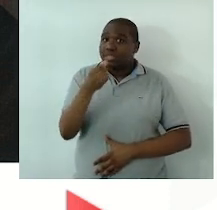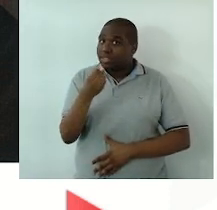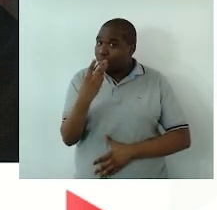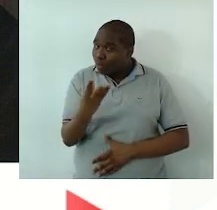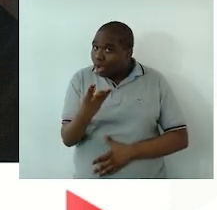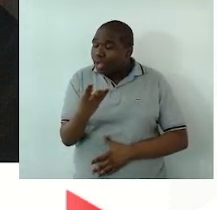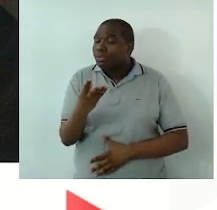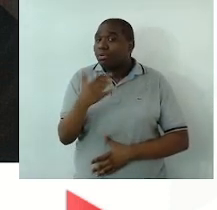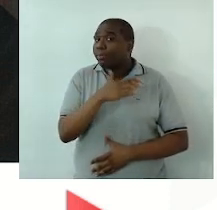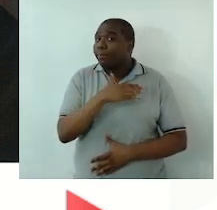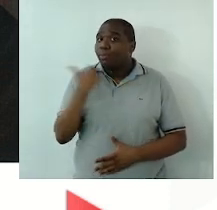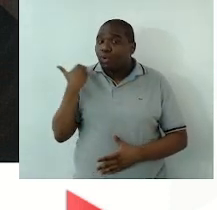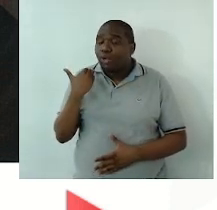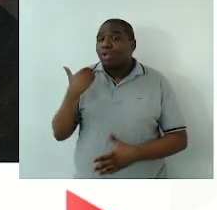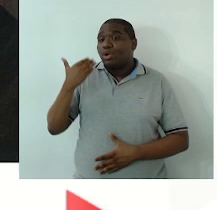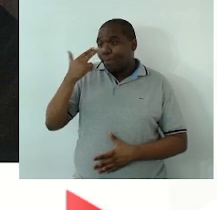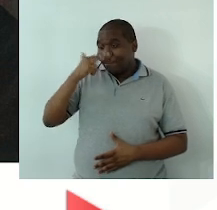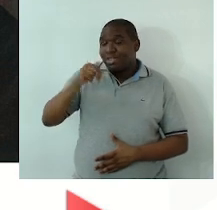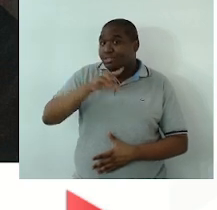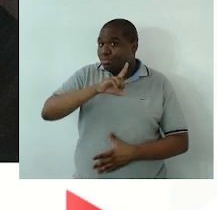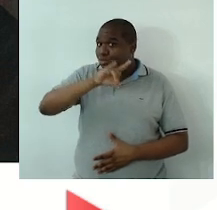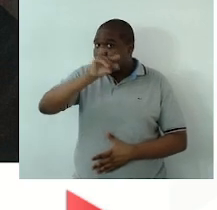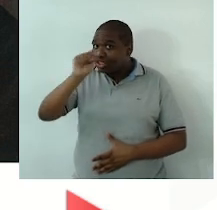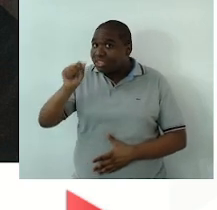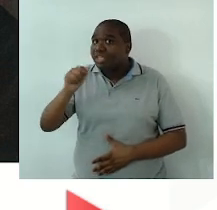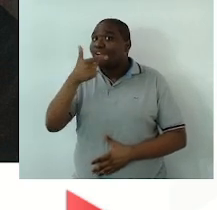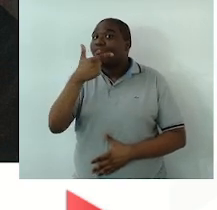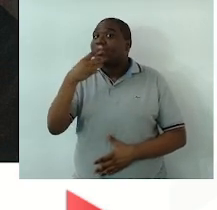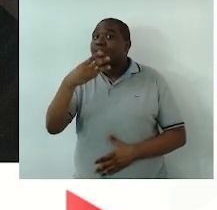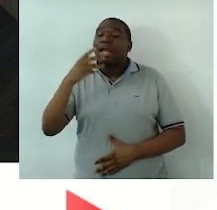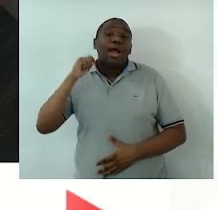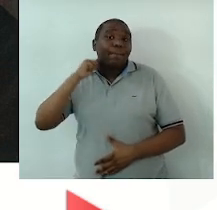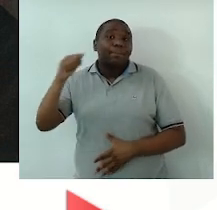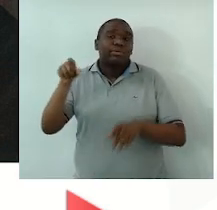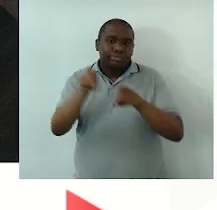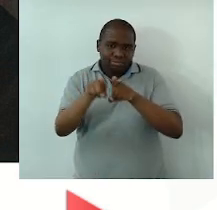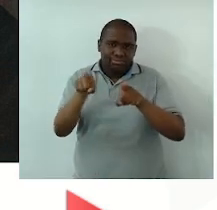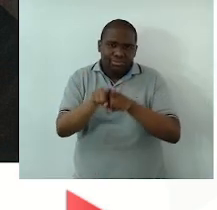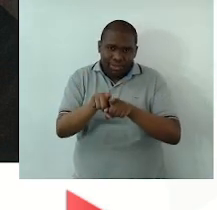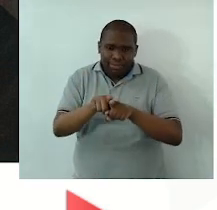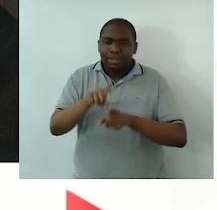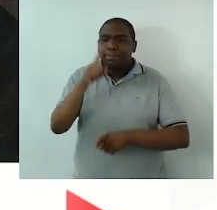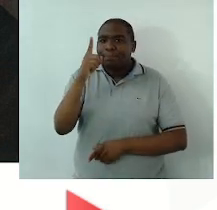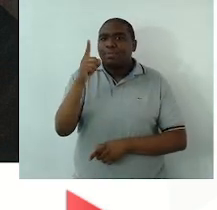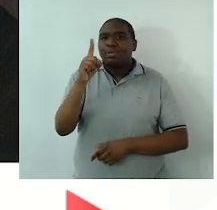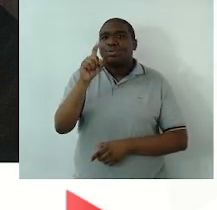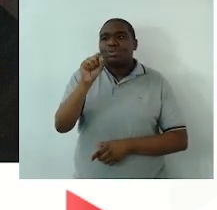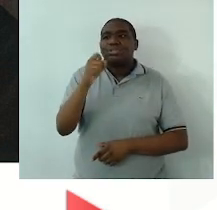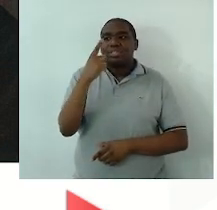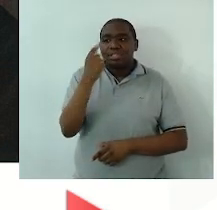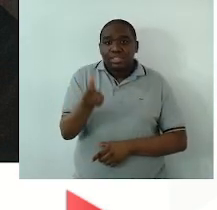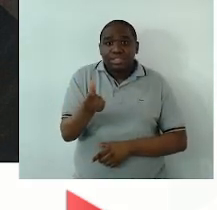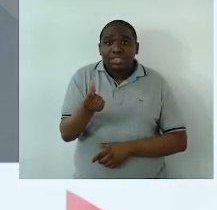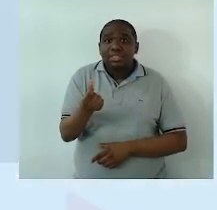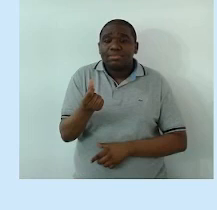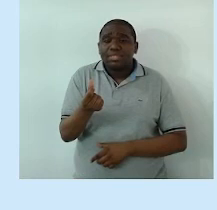1564 e faleceu no mesmo dia, né, no dia 23 de abril também, no dia de 1616. Então,